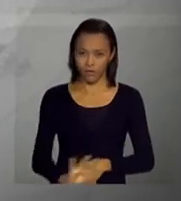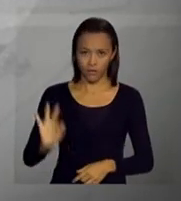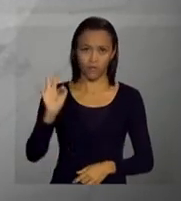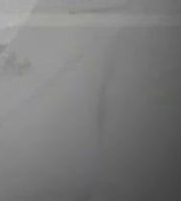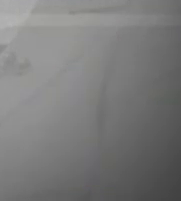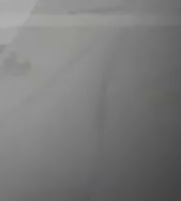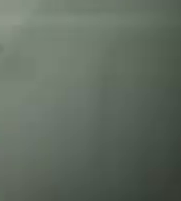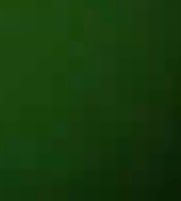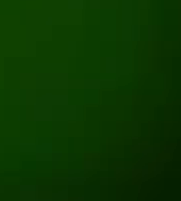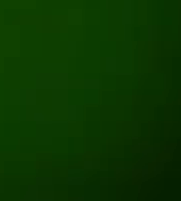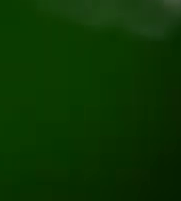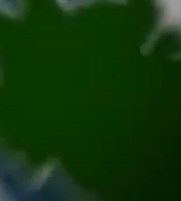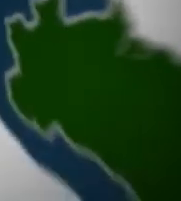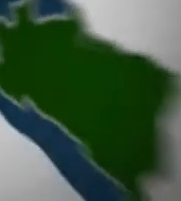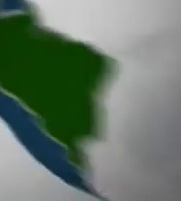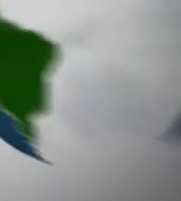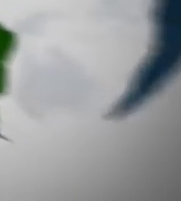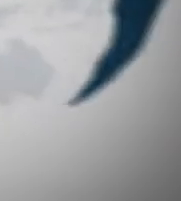Federal